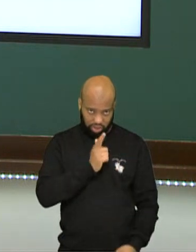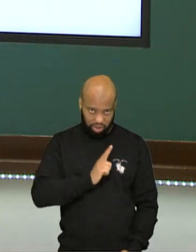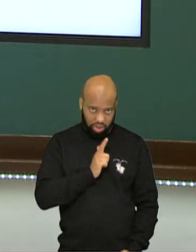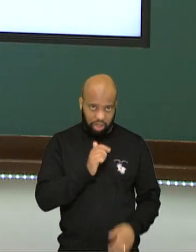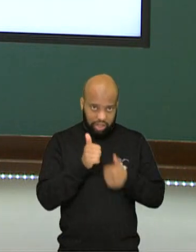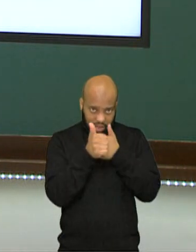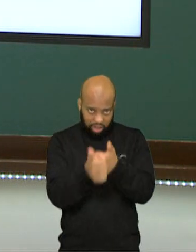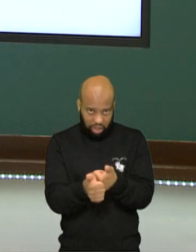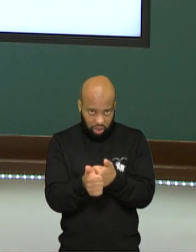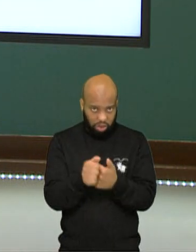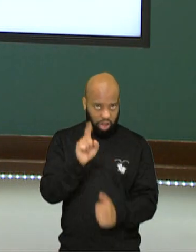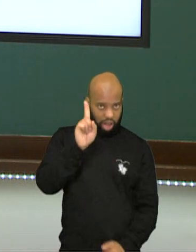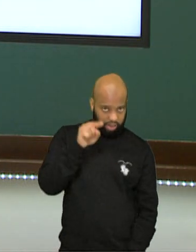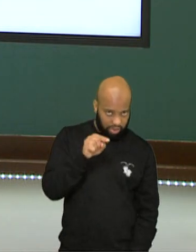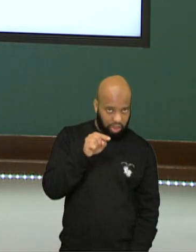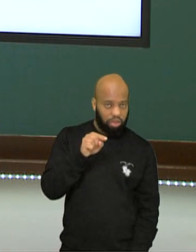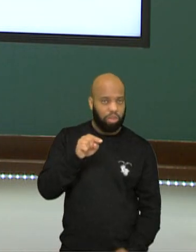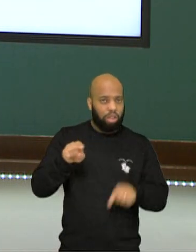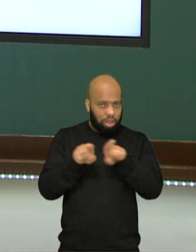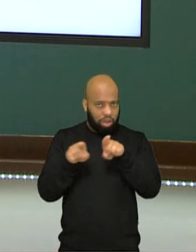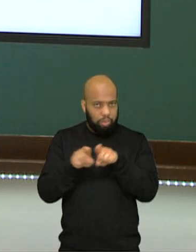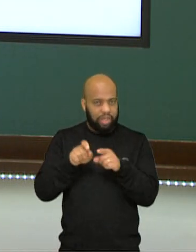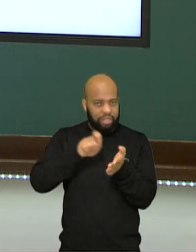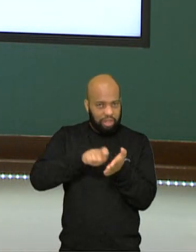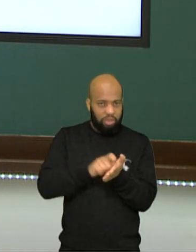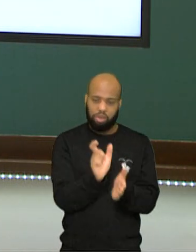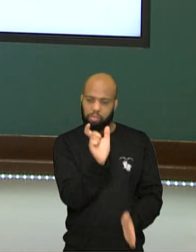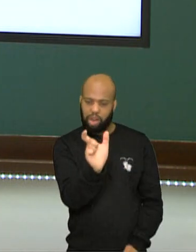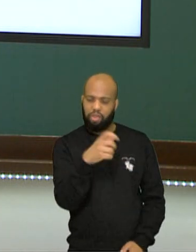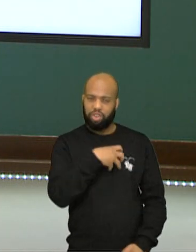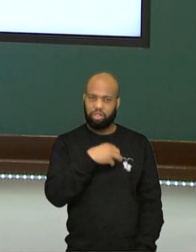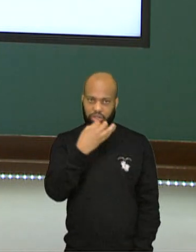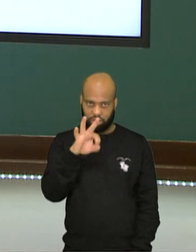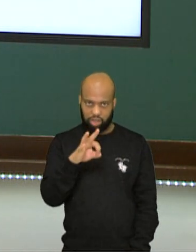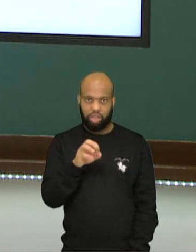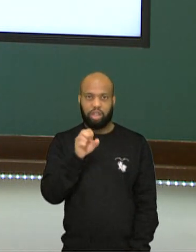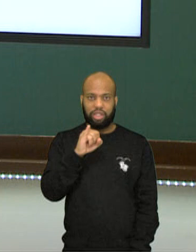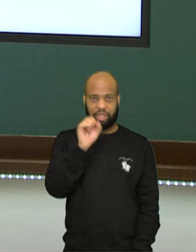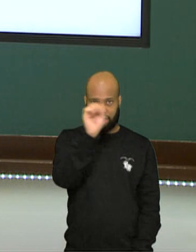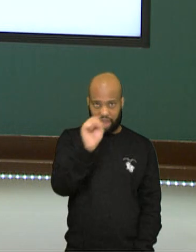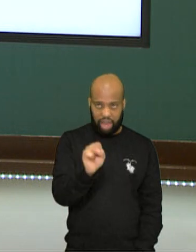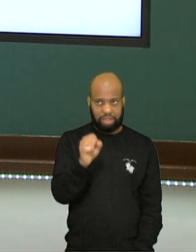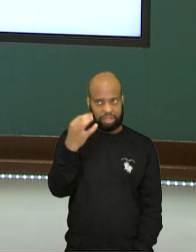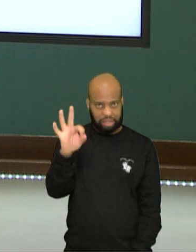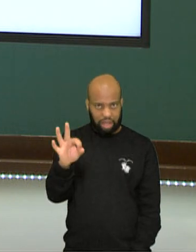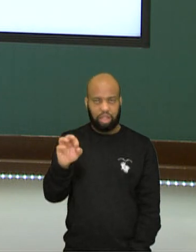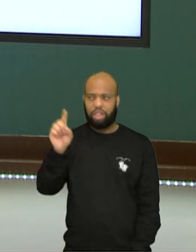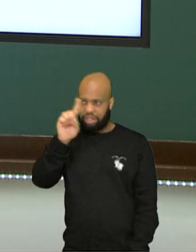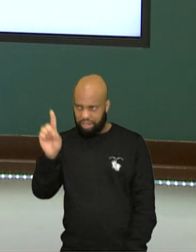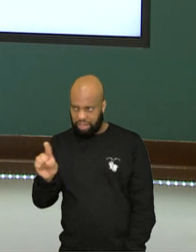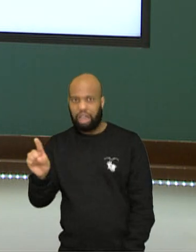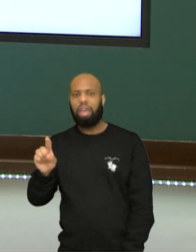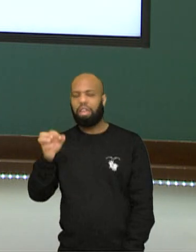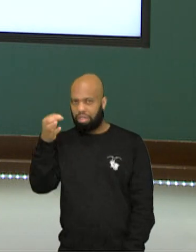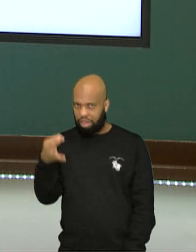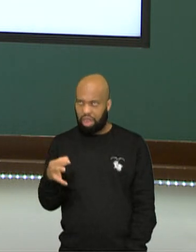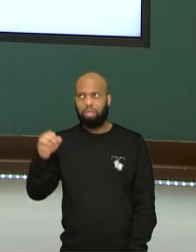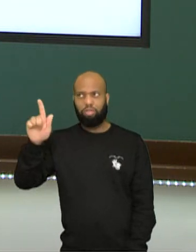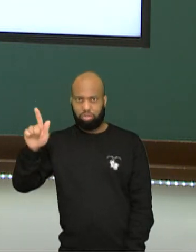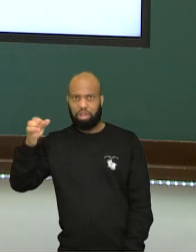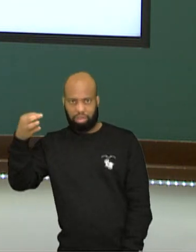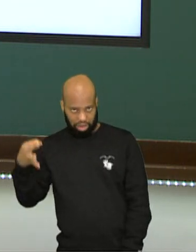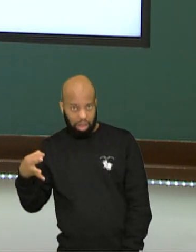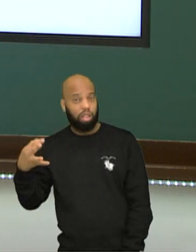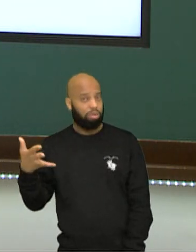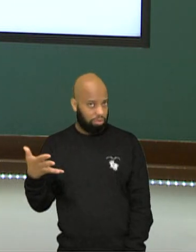acentuou? Você escreveu as palavras corretamente? Onde tem S, tem S. Onde tem Z, tem Z. G,